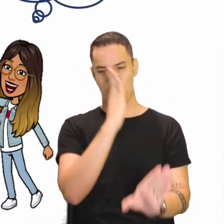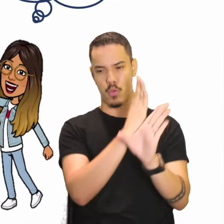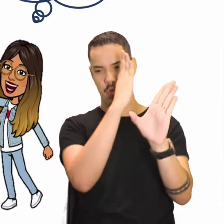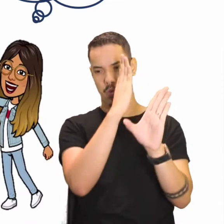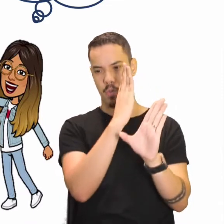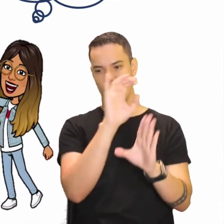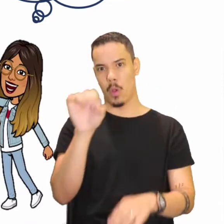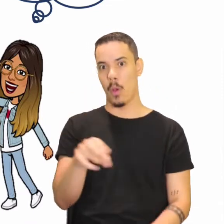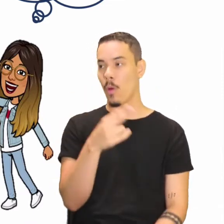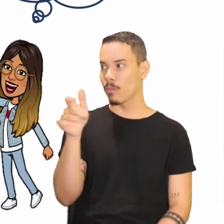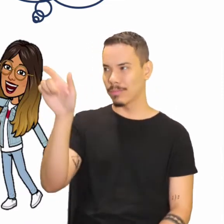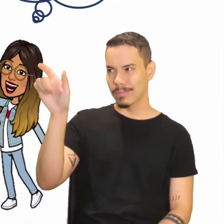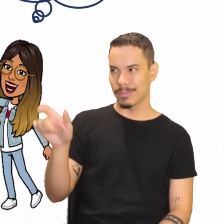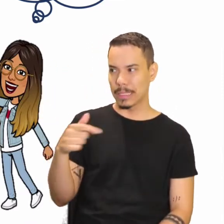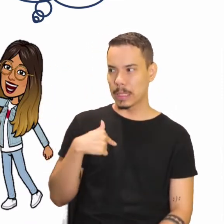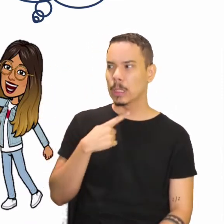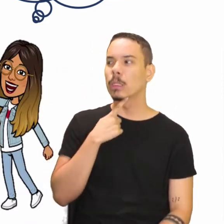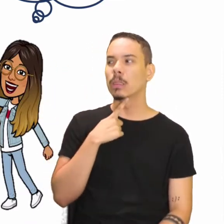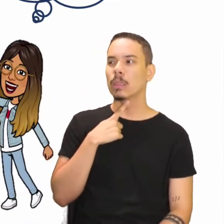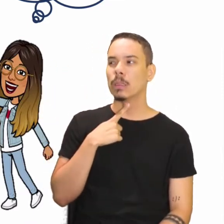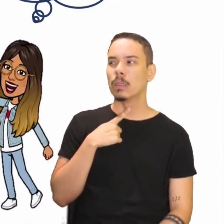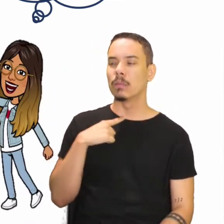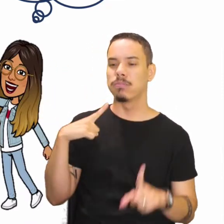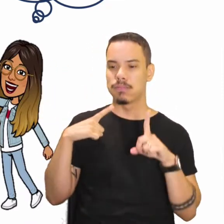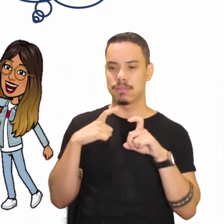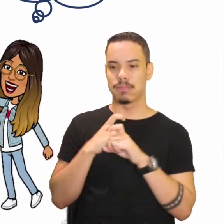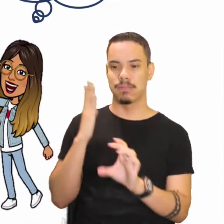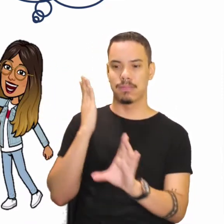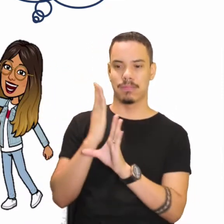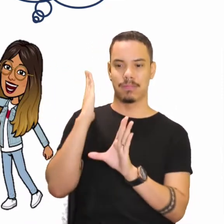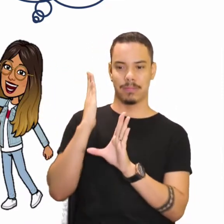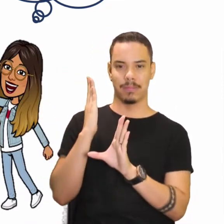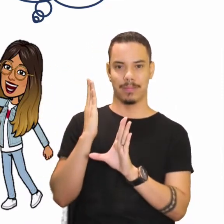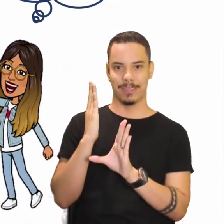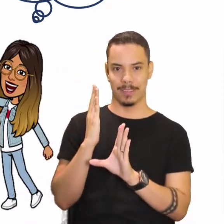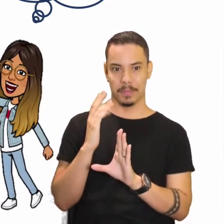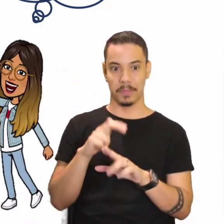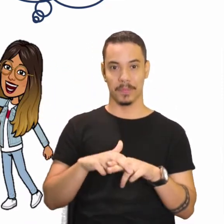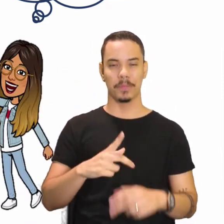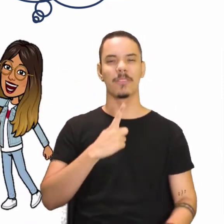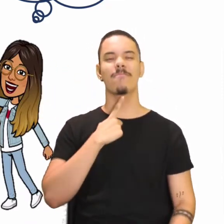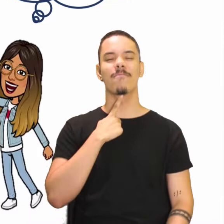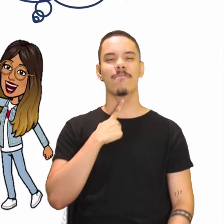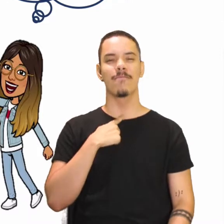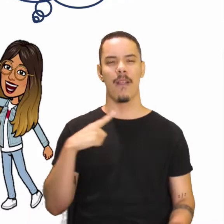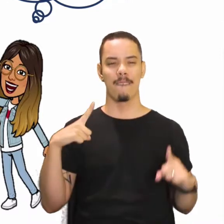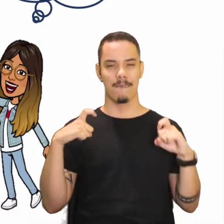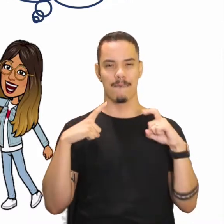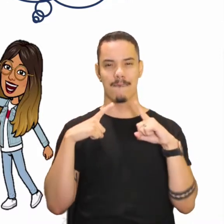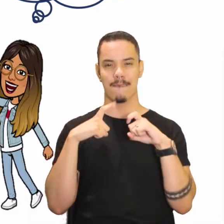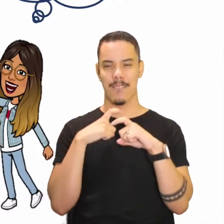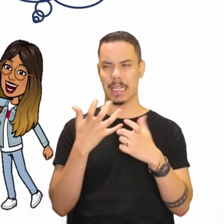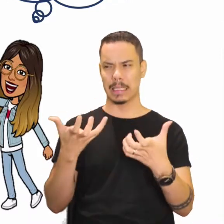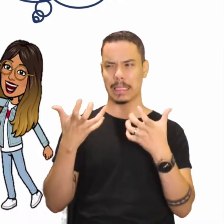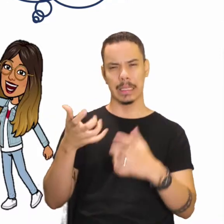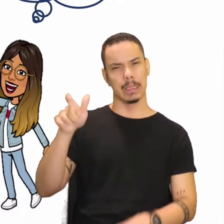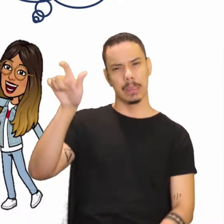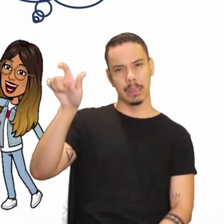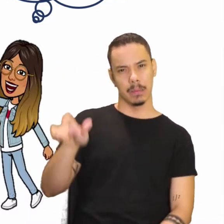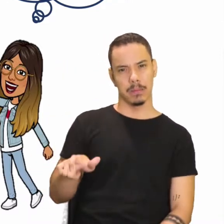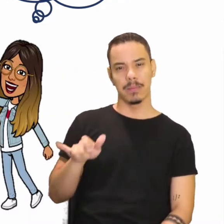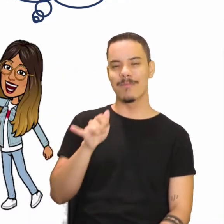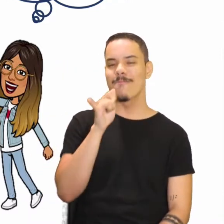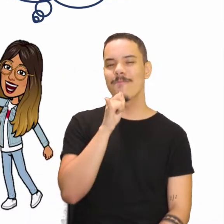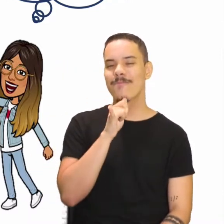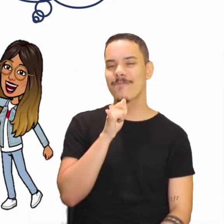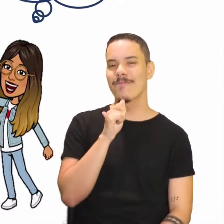do fulano, não é mesmo? Então, ó, quando tá com aquela vontade, o desejo de querer a pessoa, de